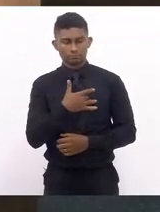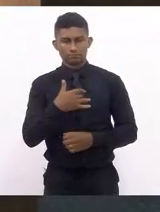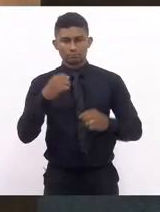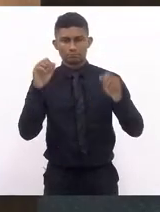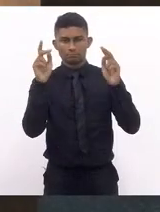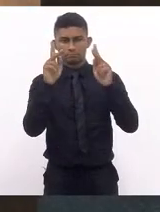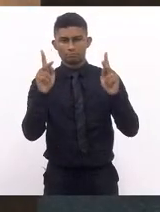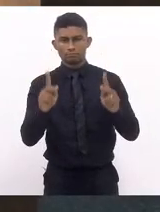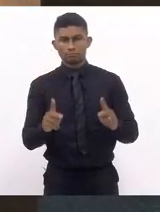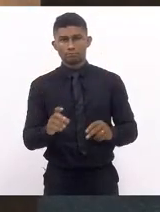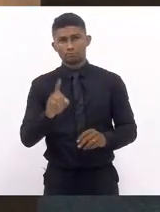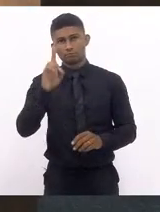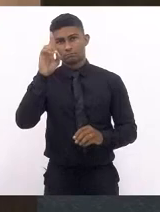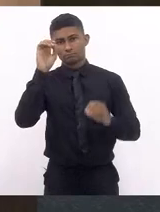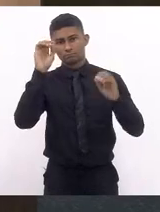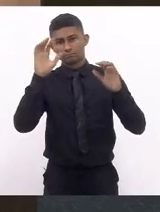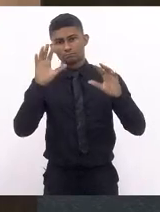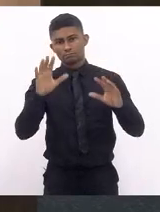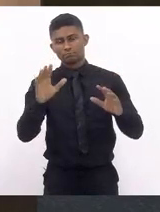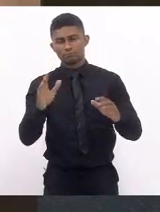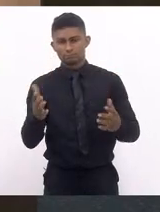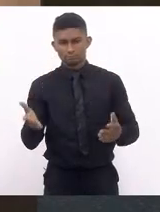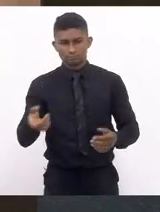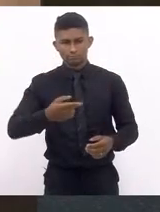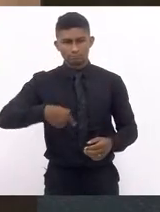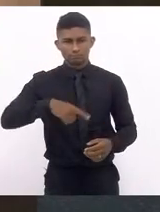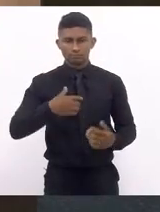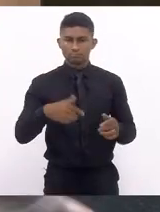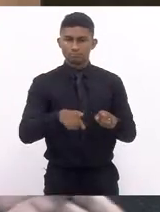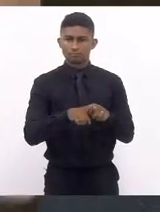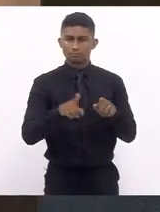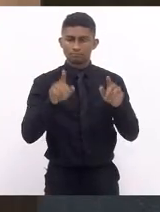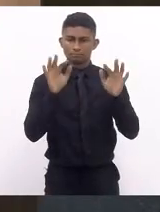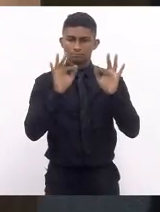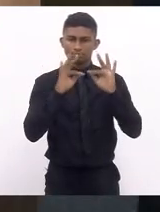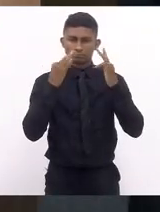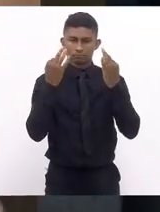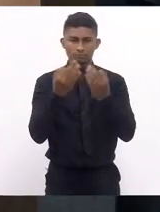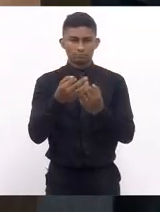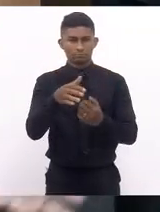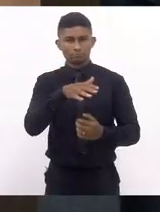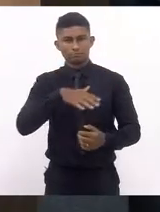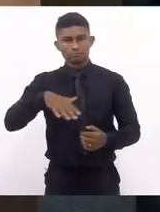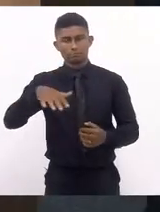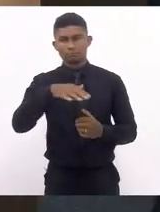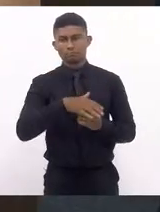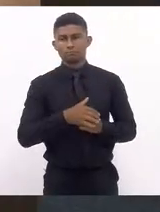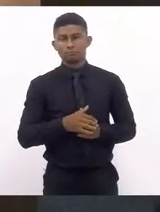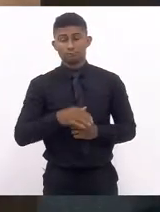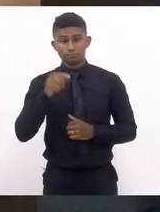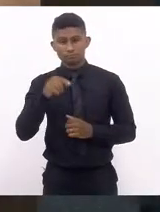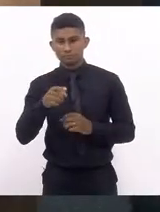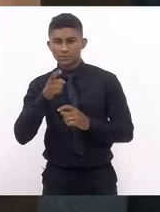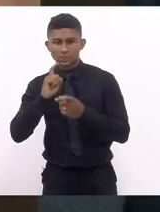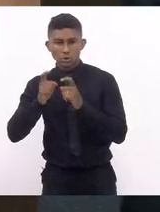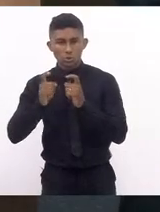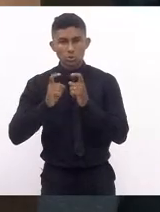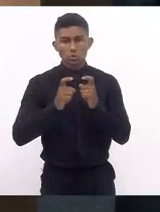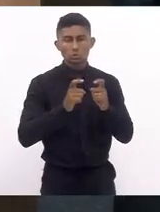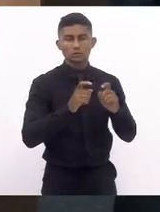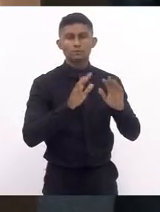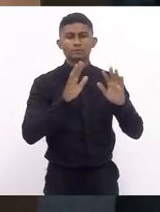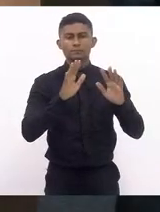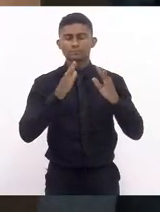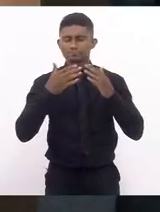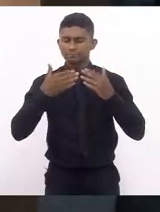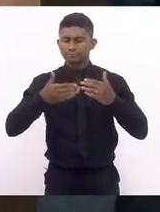estar abençoando nós e todas nossa família e dizer aqui existe discussão mas o melhor